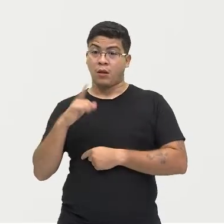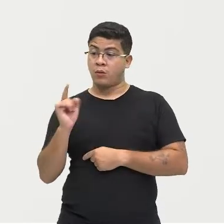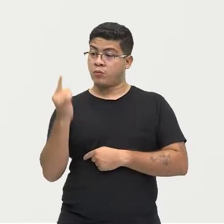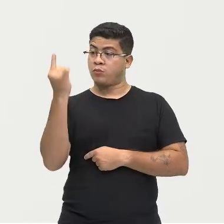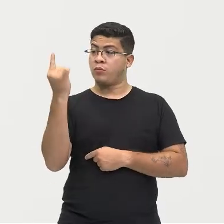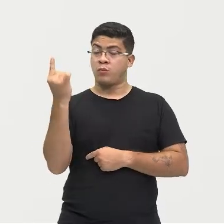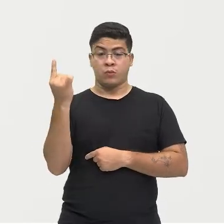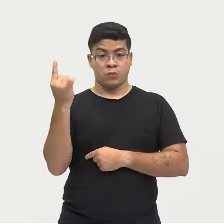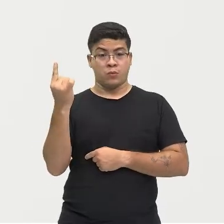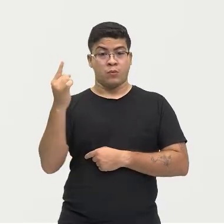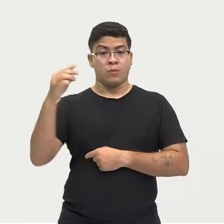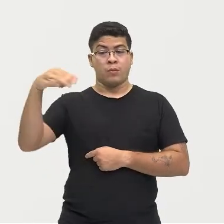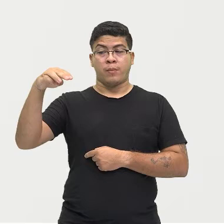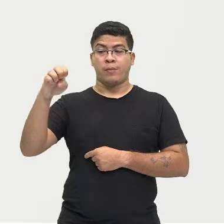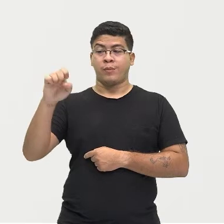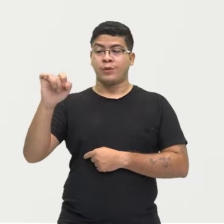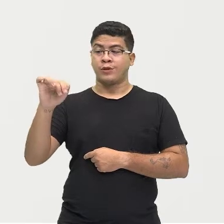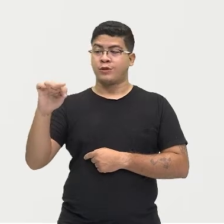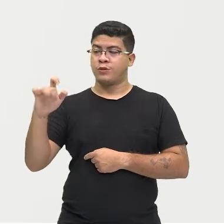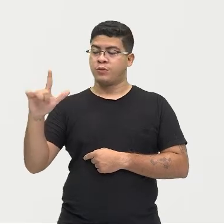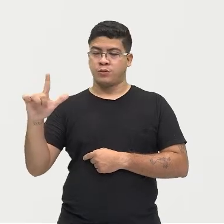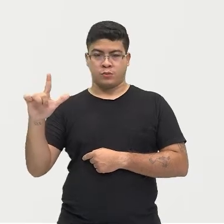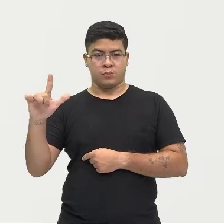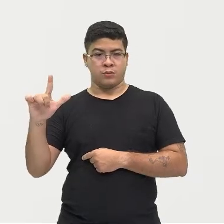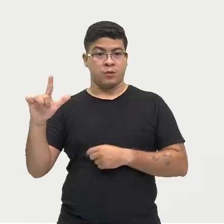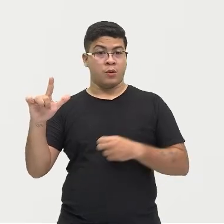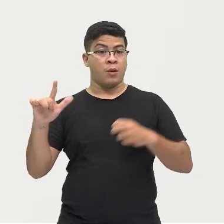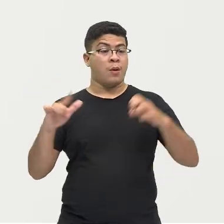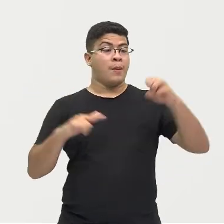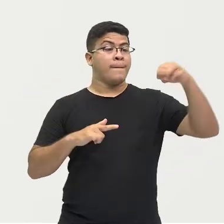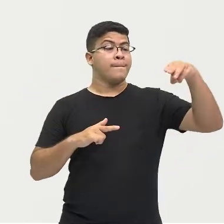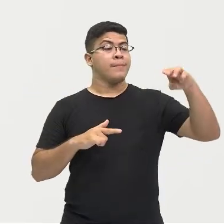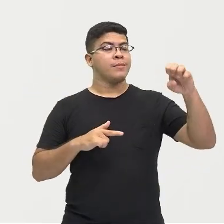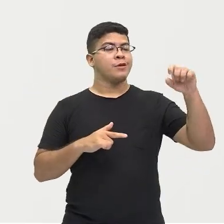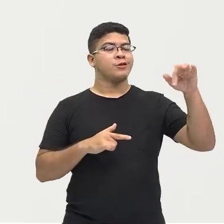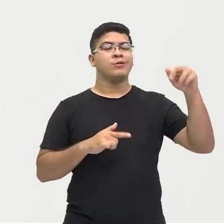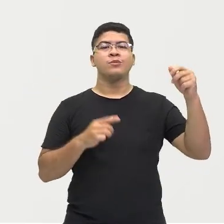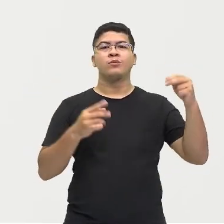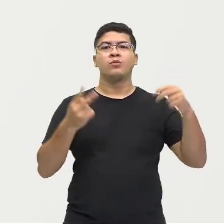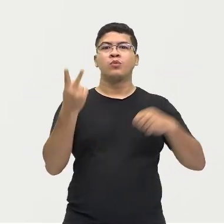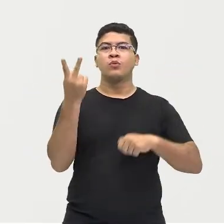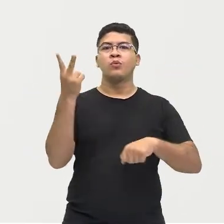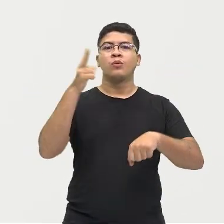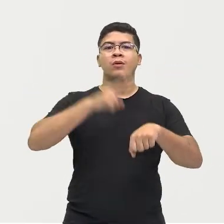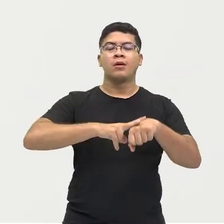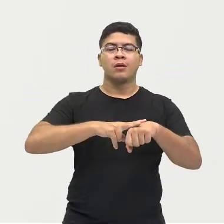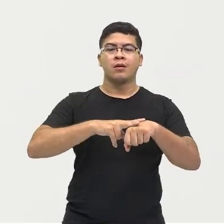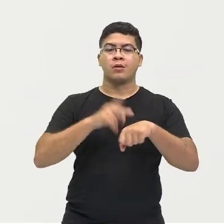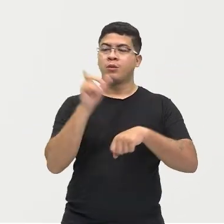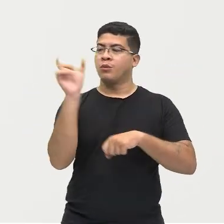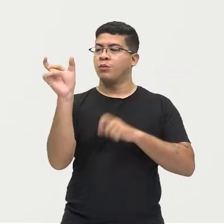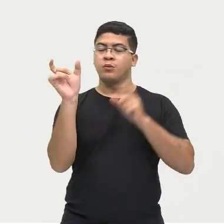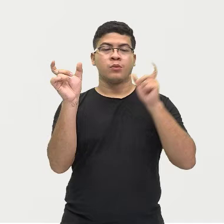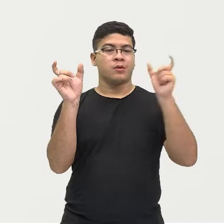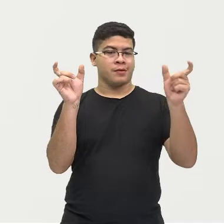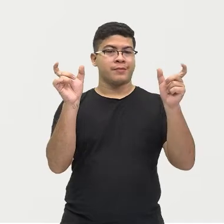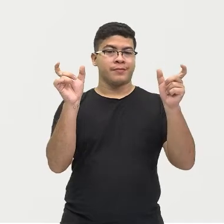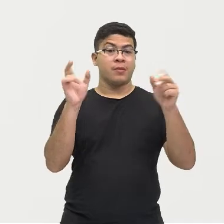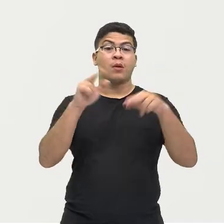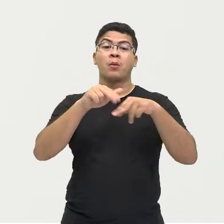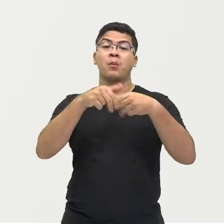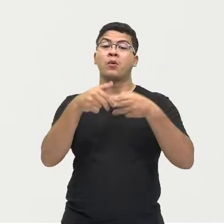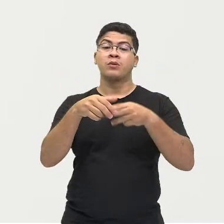e tem outro, tem 2 vezes o metil, por isso que está dimetil. e